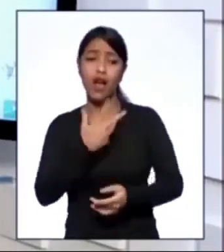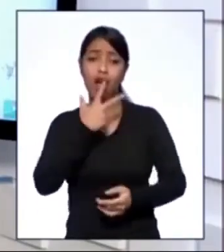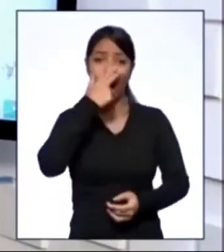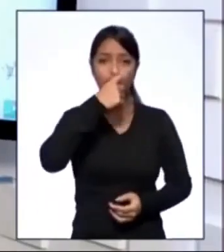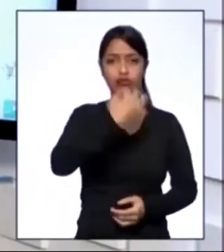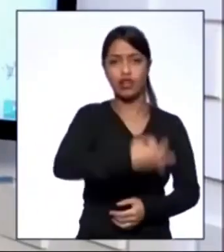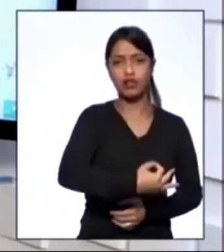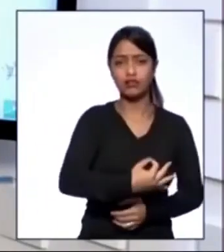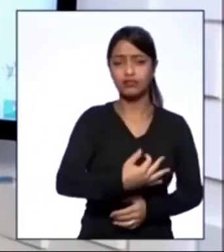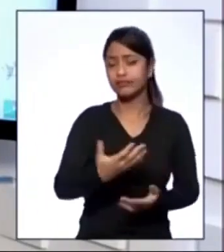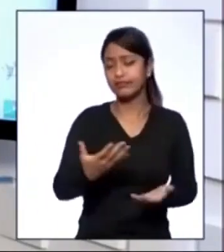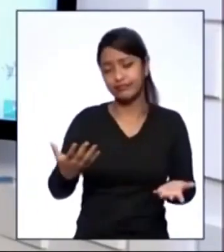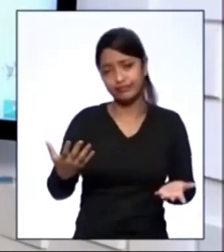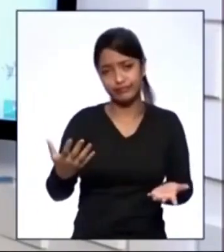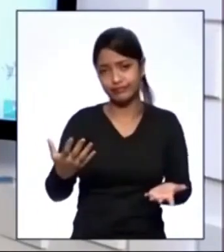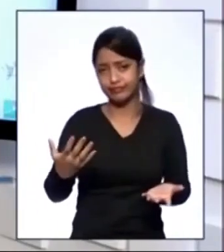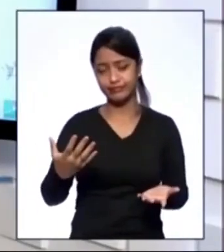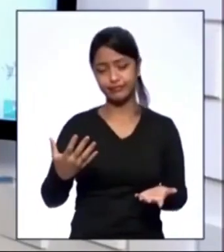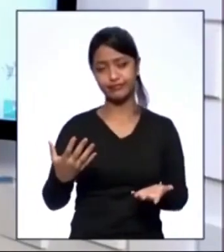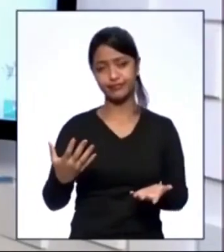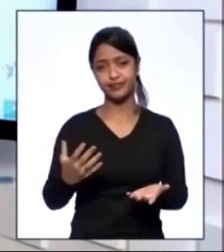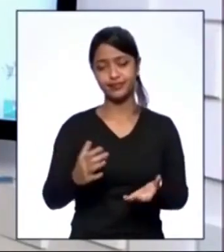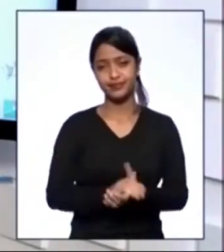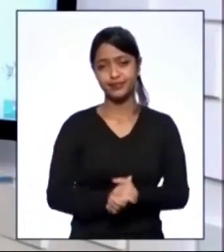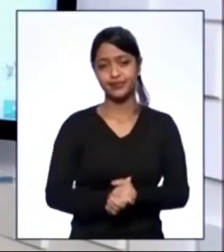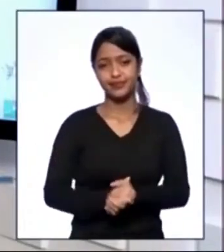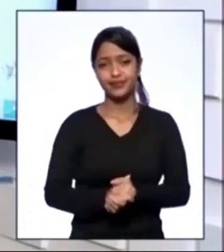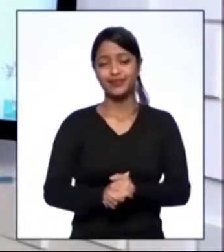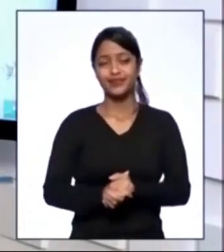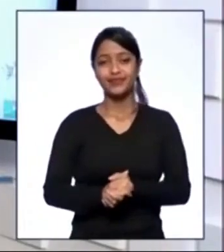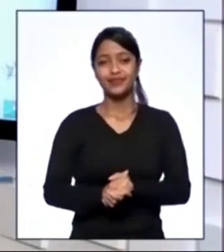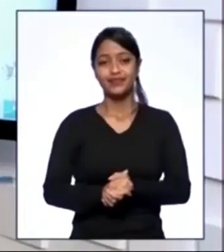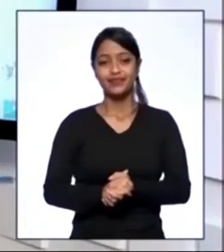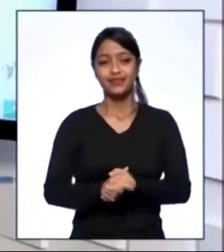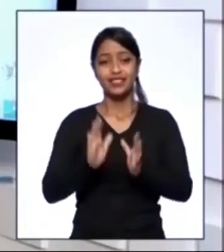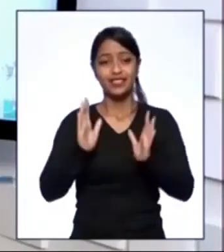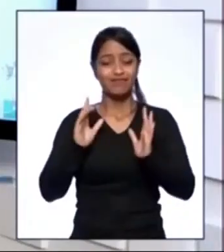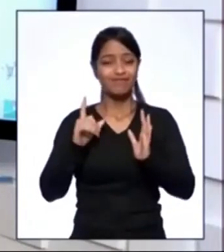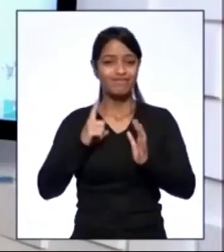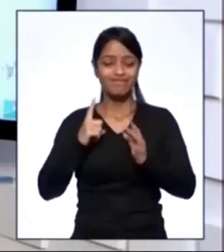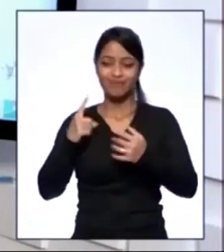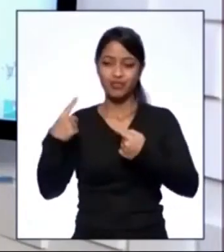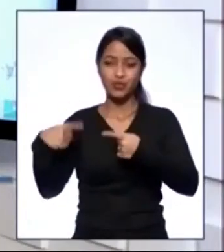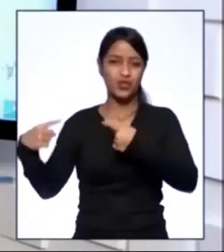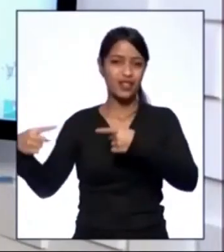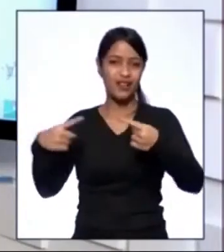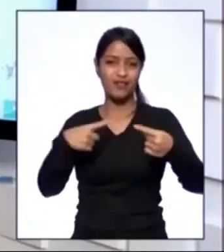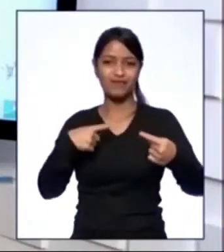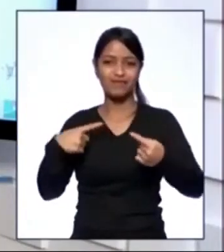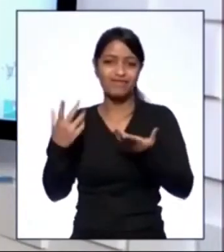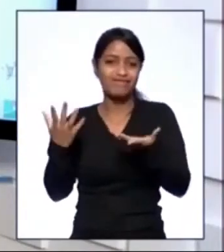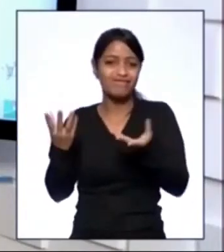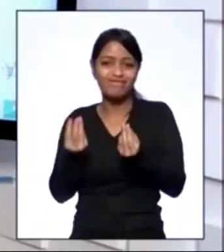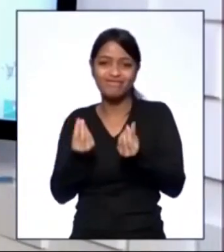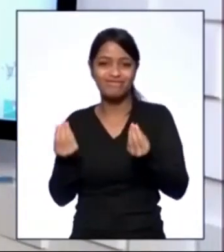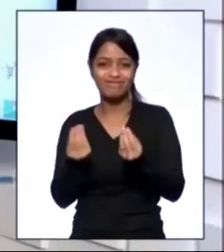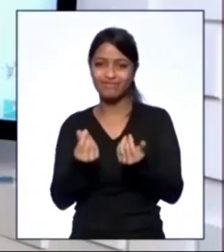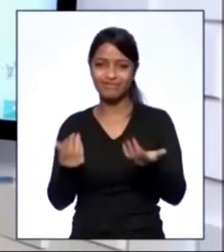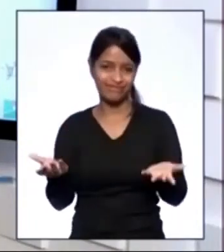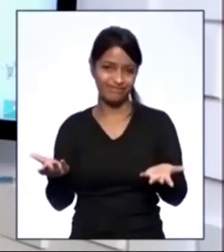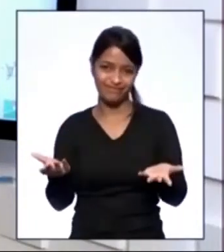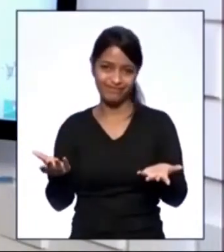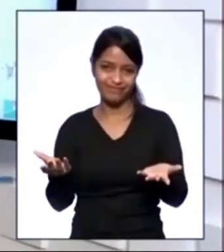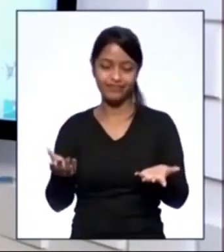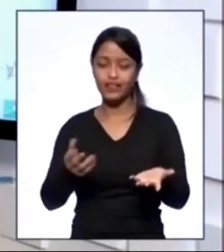olha, essa é uma discussão que, para nós, ela não faz muita diferença. Porque a gente não